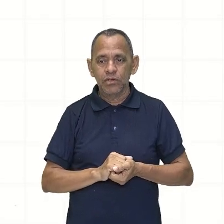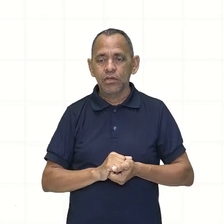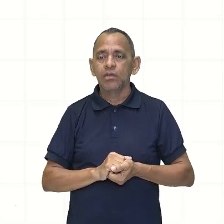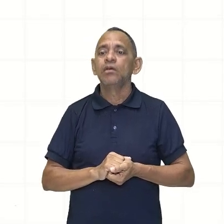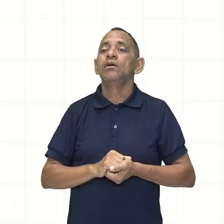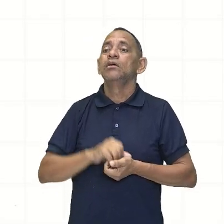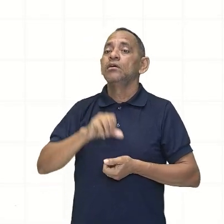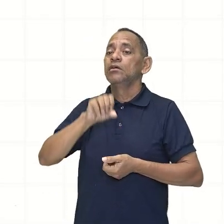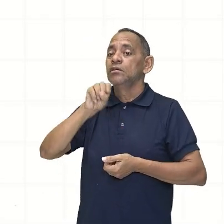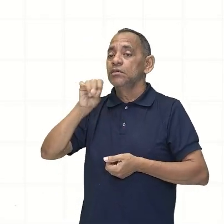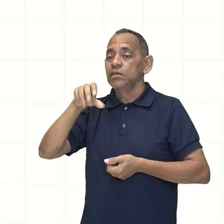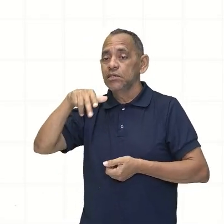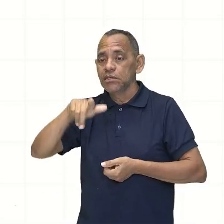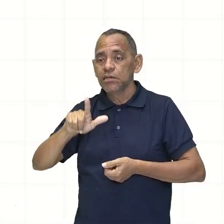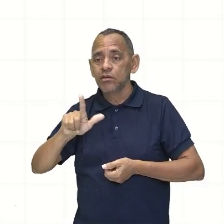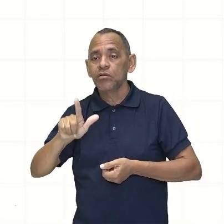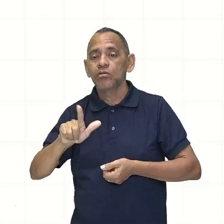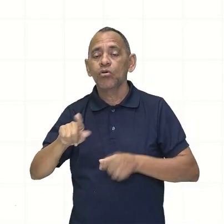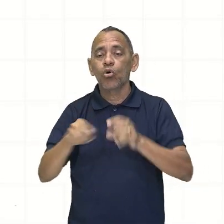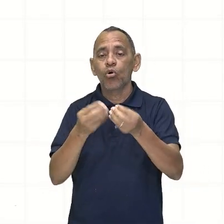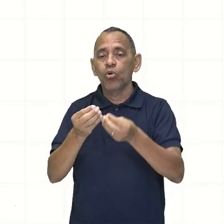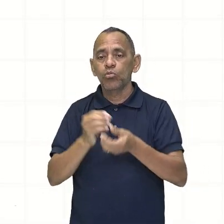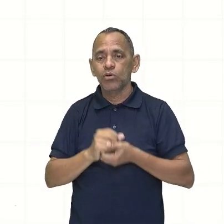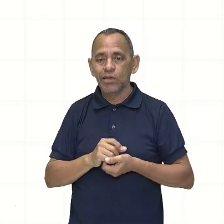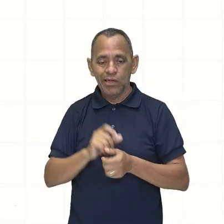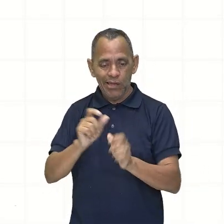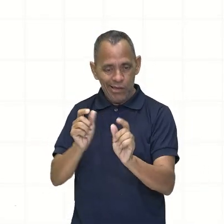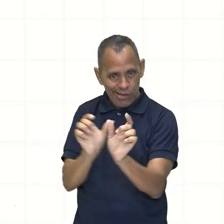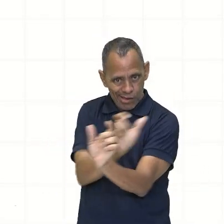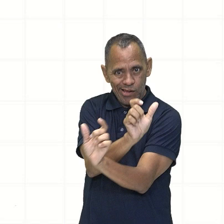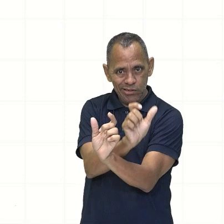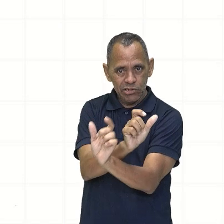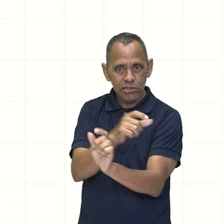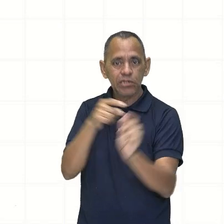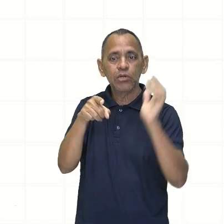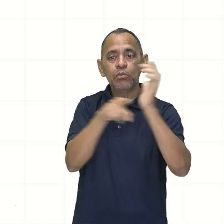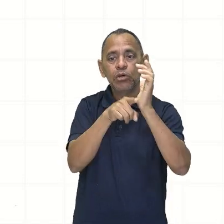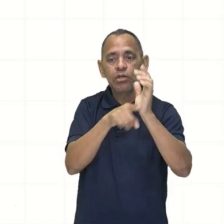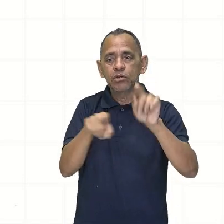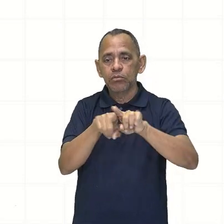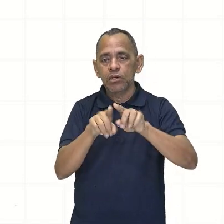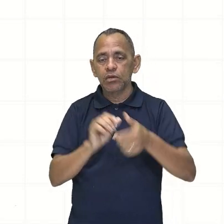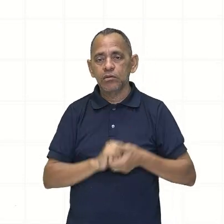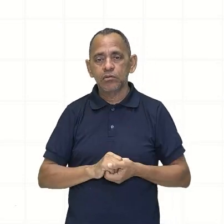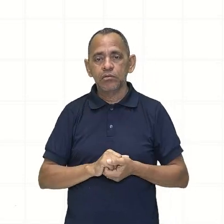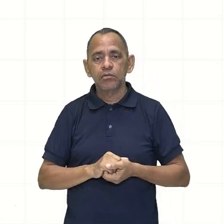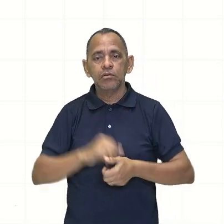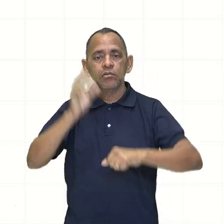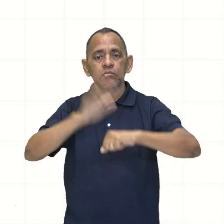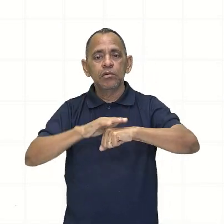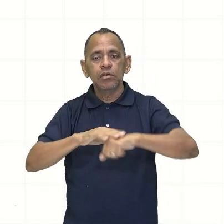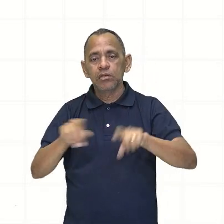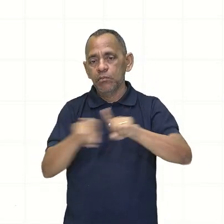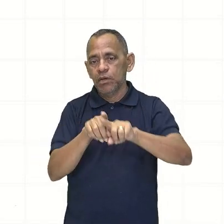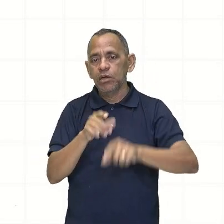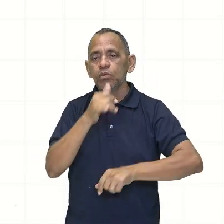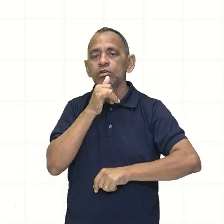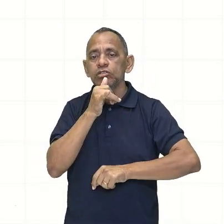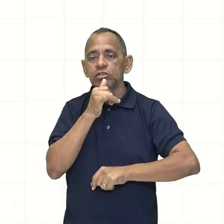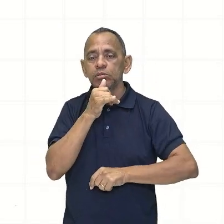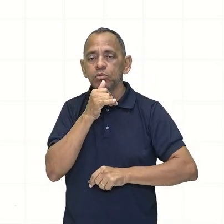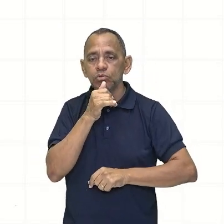de menos na frente dele. A mesma coisa aqui para o nosso exemplo, que foi o nosso exemplo